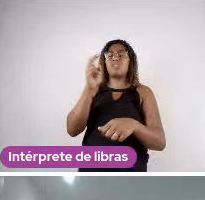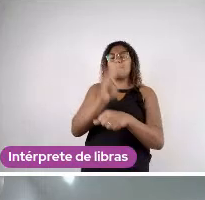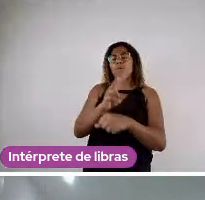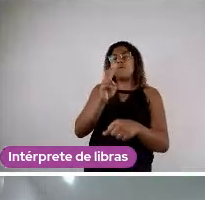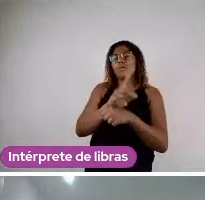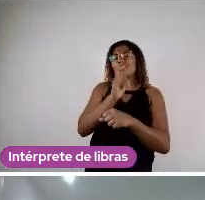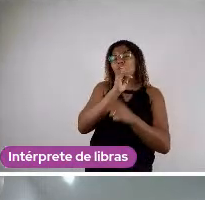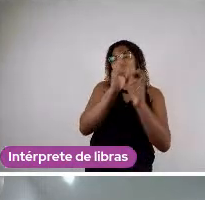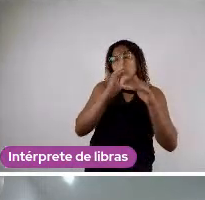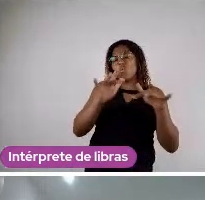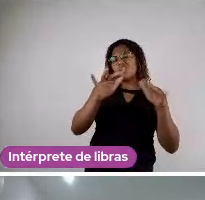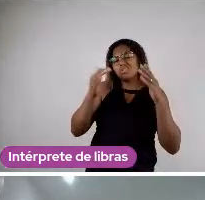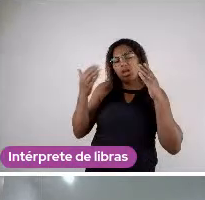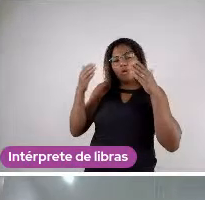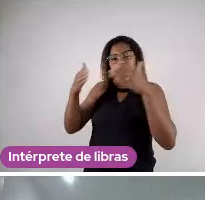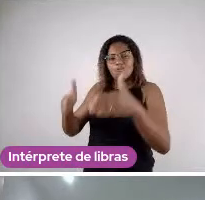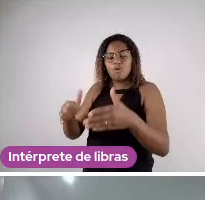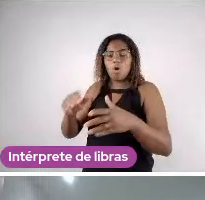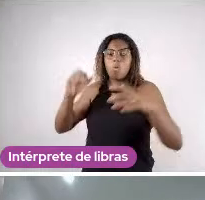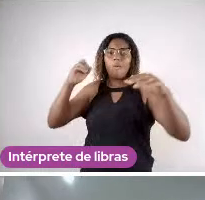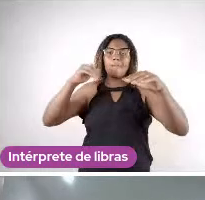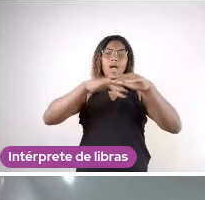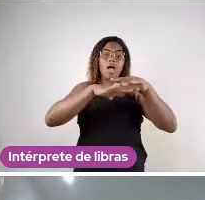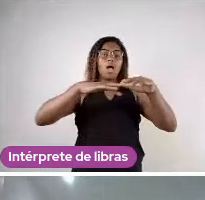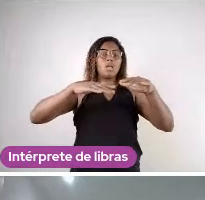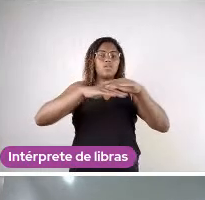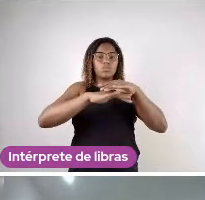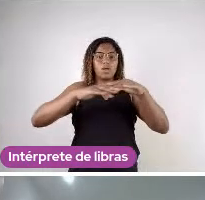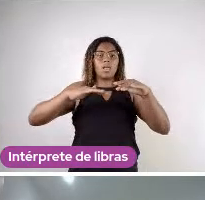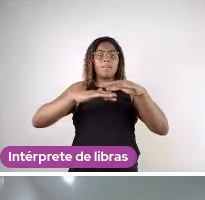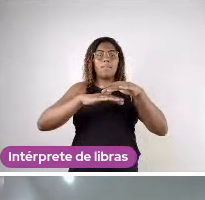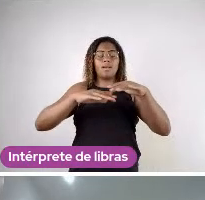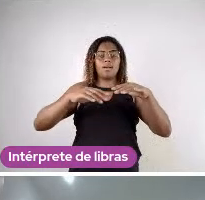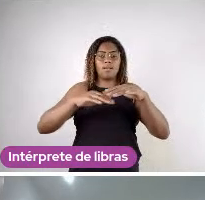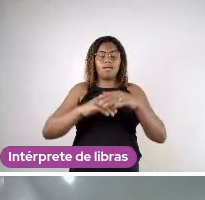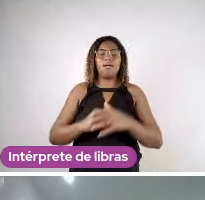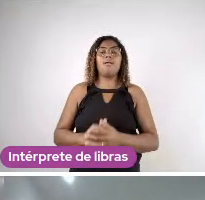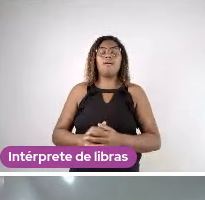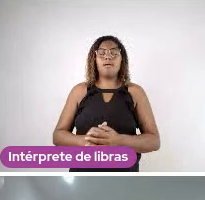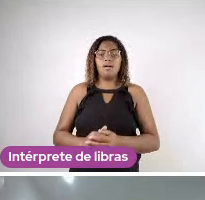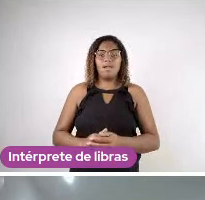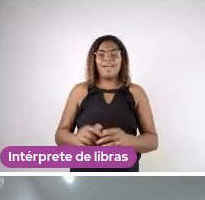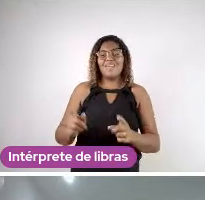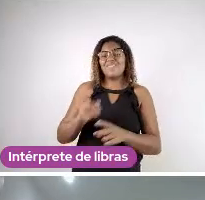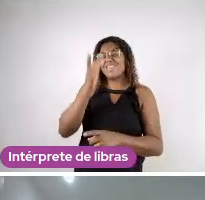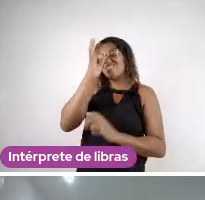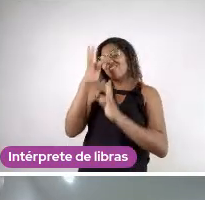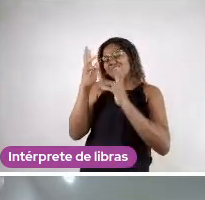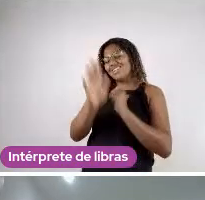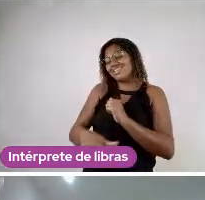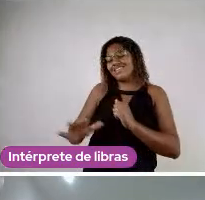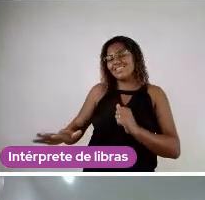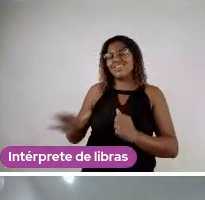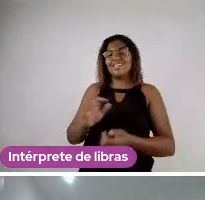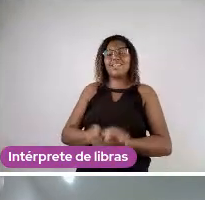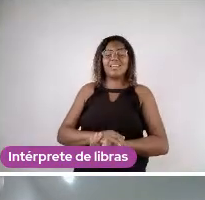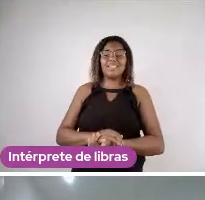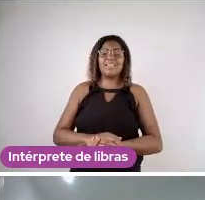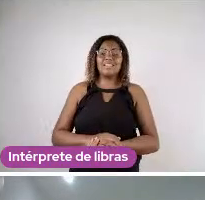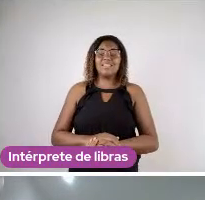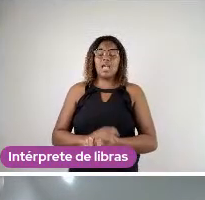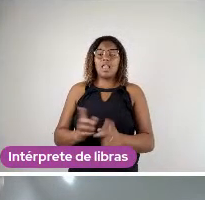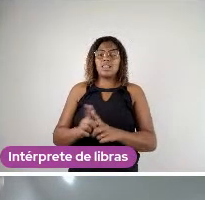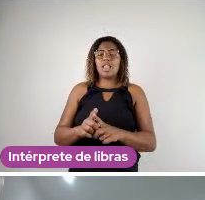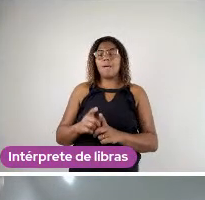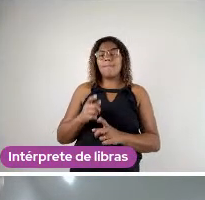mais especificamente da Baía de Guanabara, para os carioquinhas da cidade. E mais